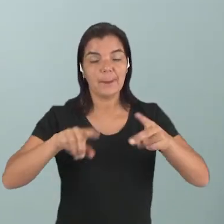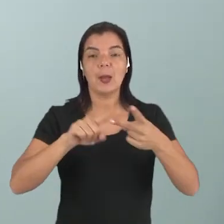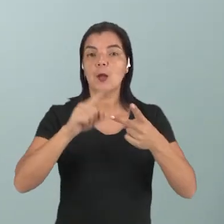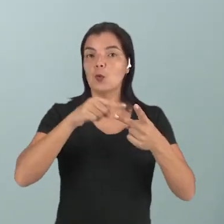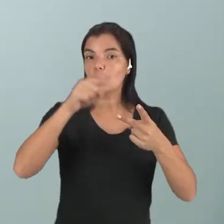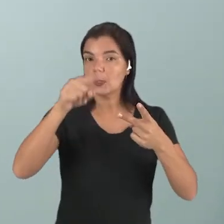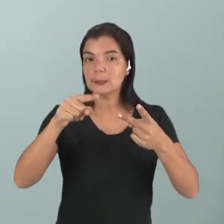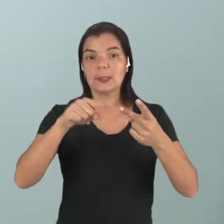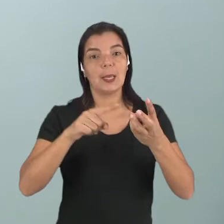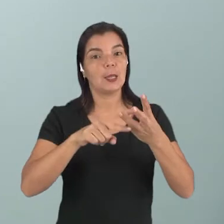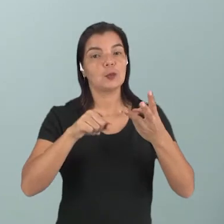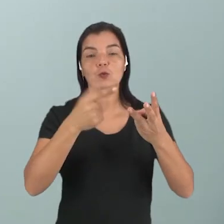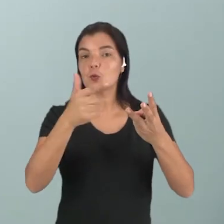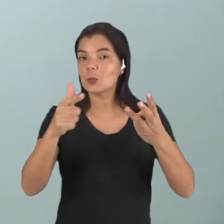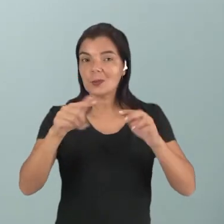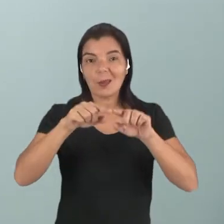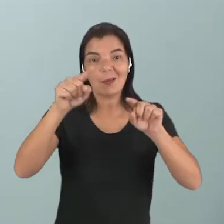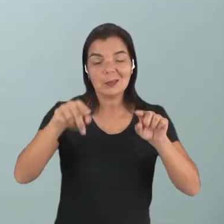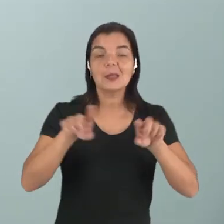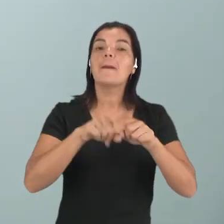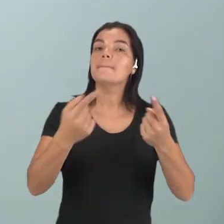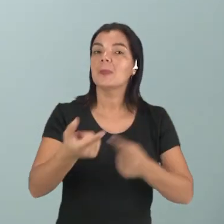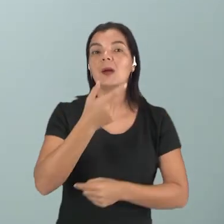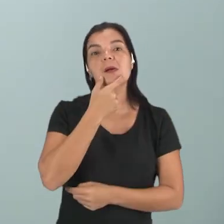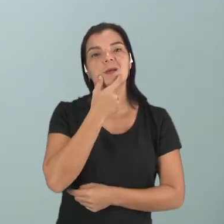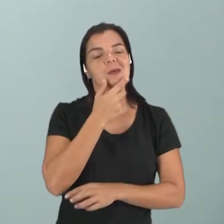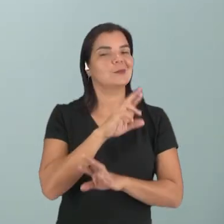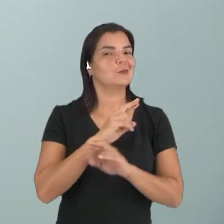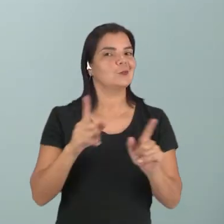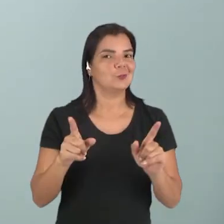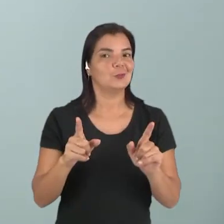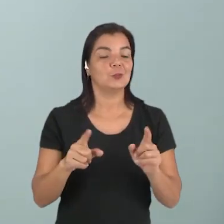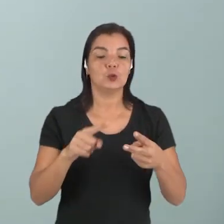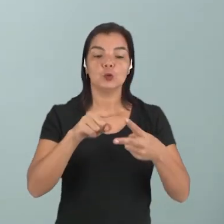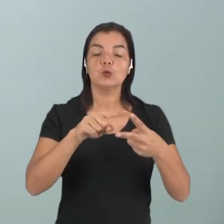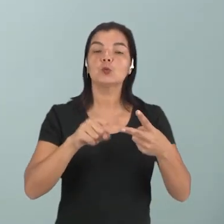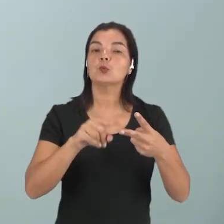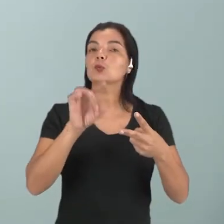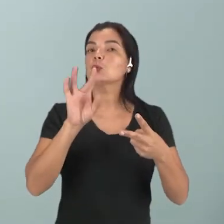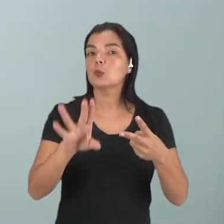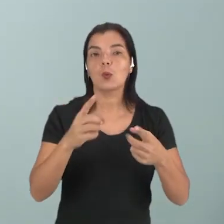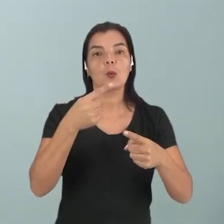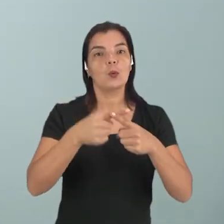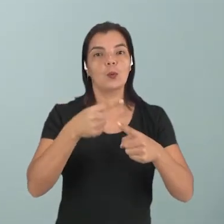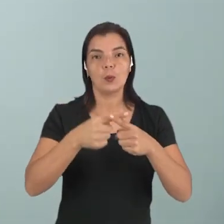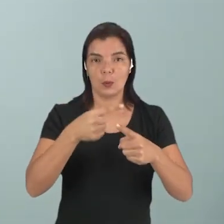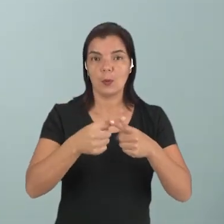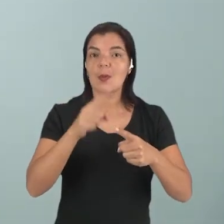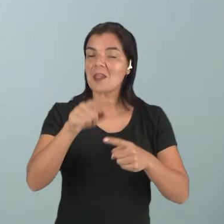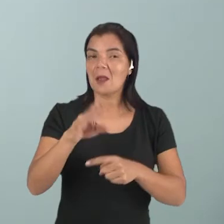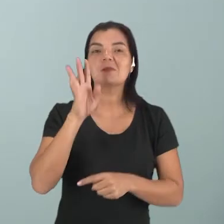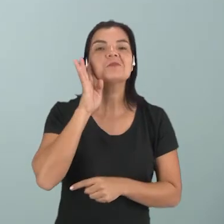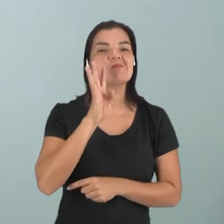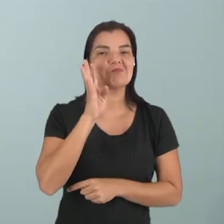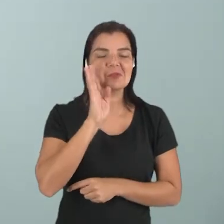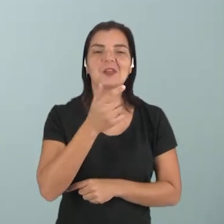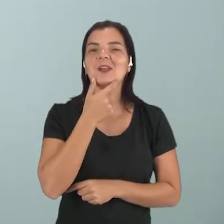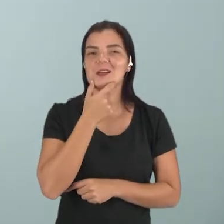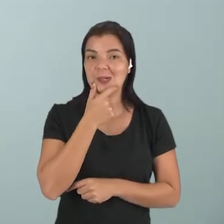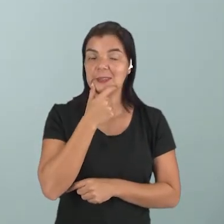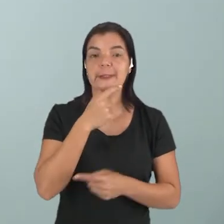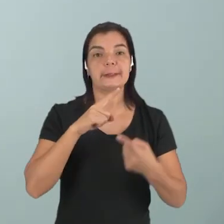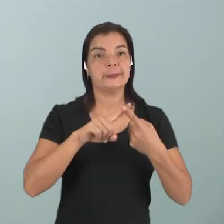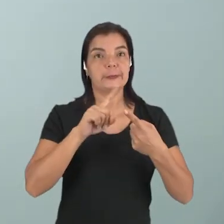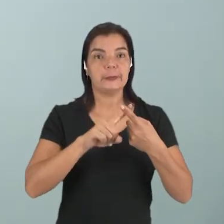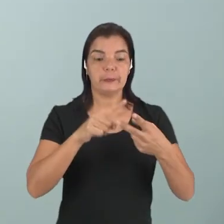sem acento, são muitos porquês. Em inglês, não. Em inglês, nós só temos 2 porquês. E isso é uma coisa fantástica da língua inglesa. Então, a gente